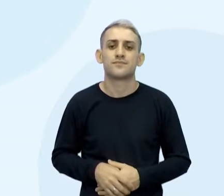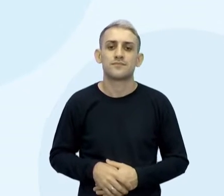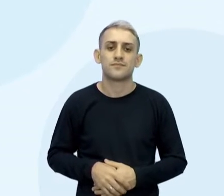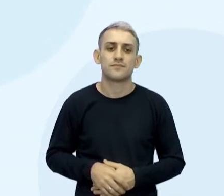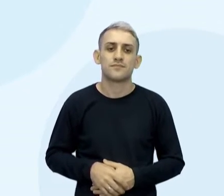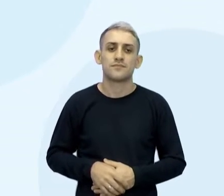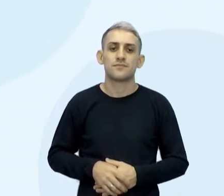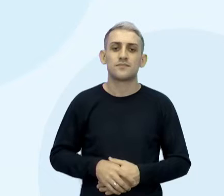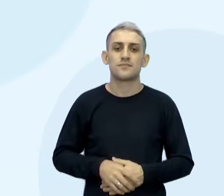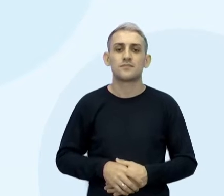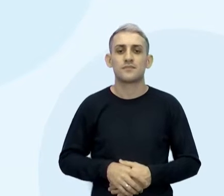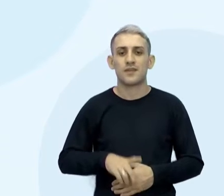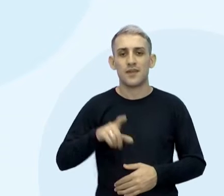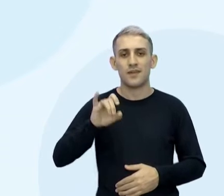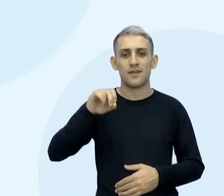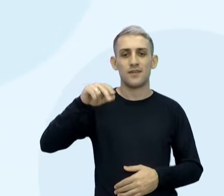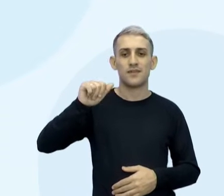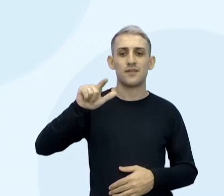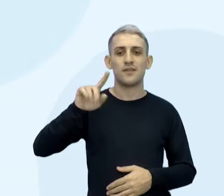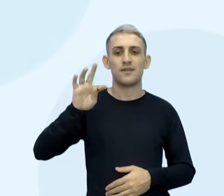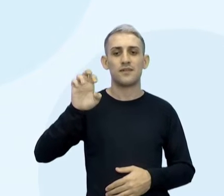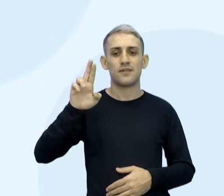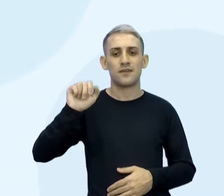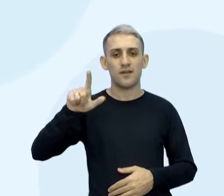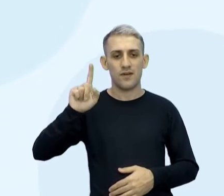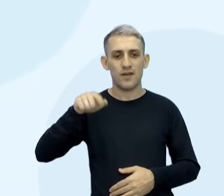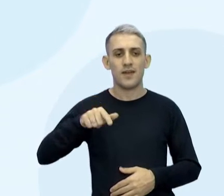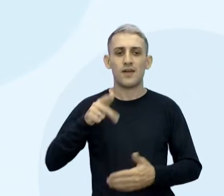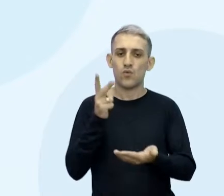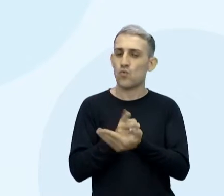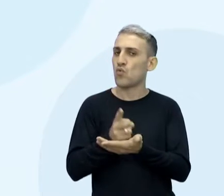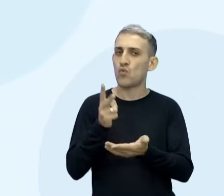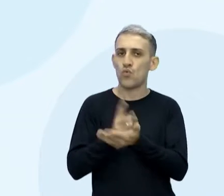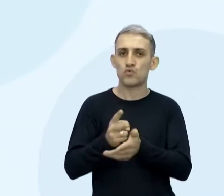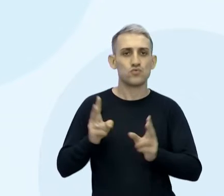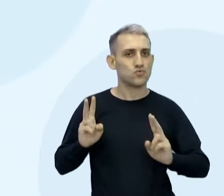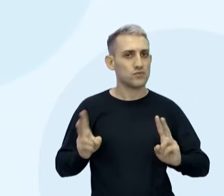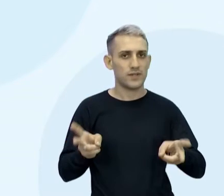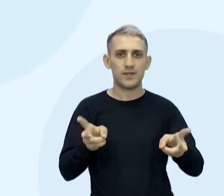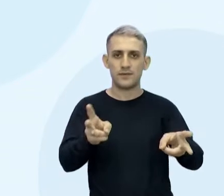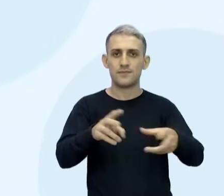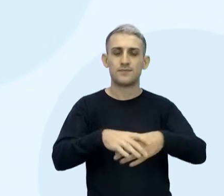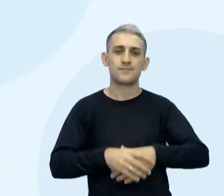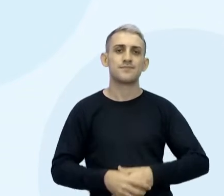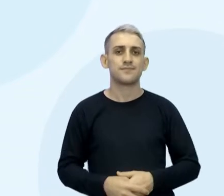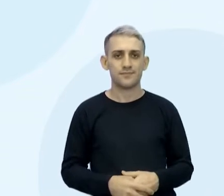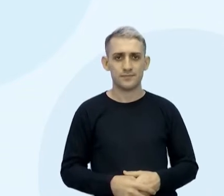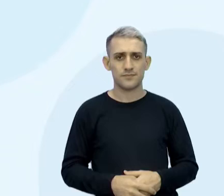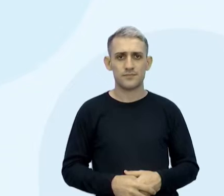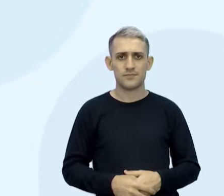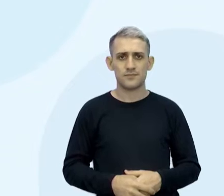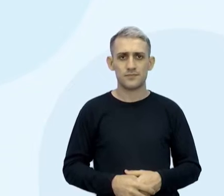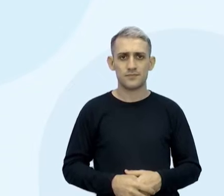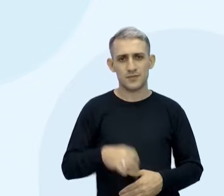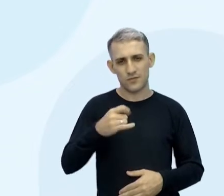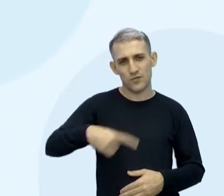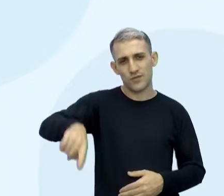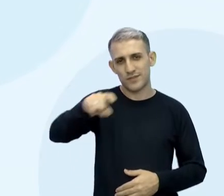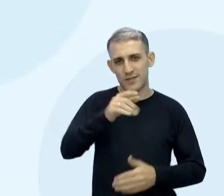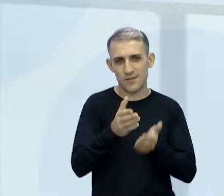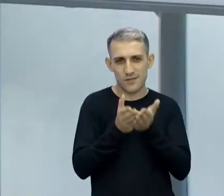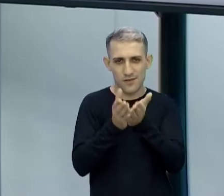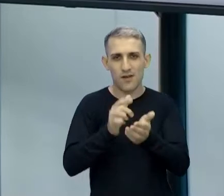igual, inalterável, o constante balanço do mar. Se você está num navio em alto